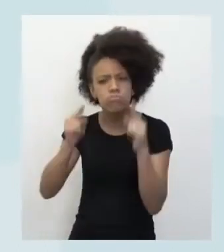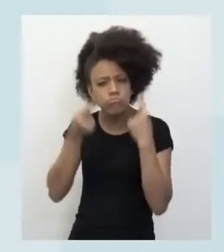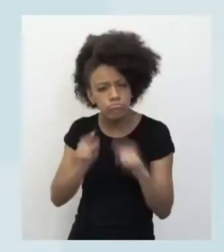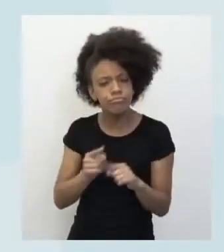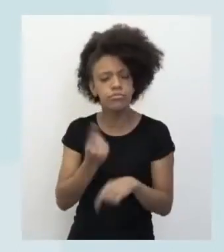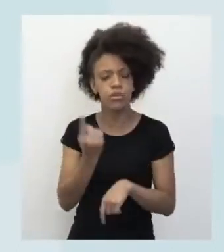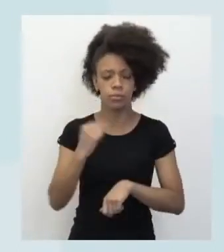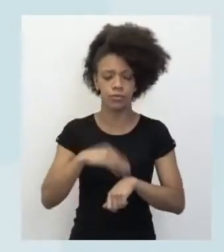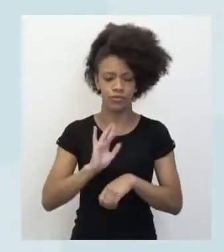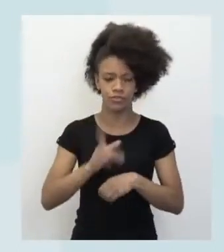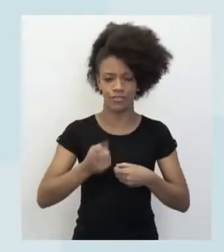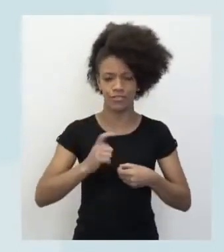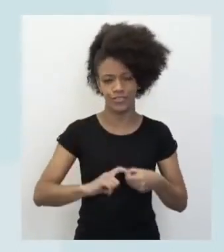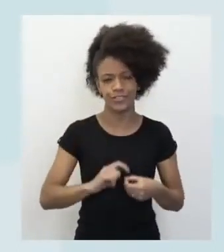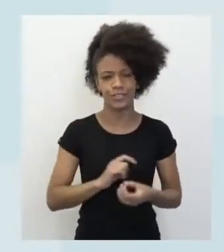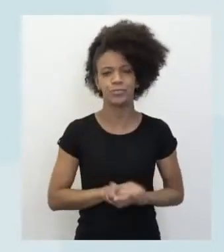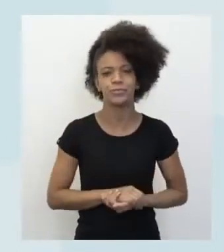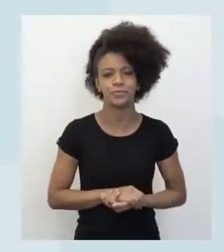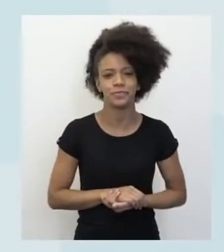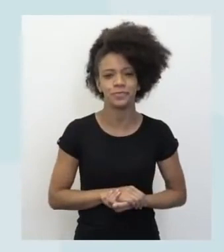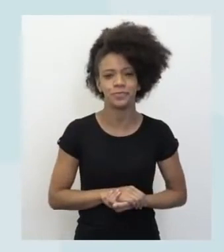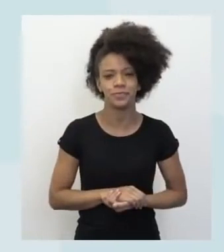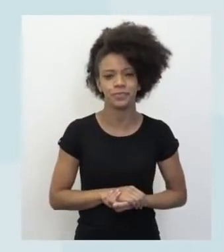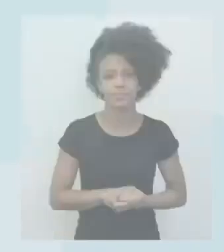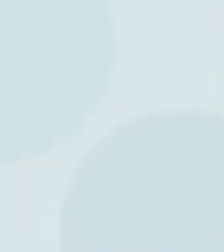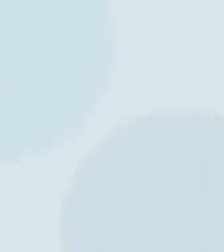1 minuto e já voltamos.